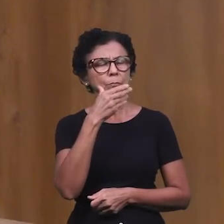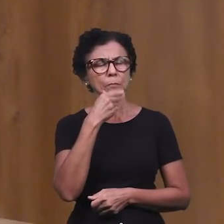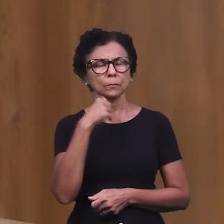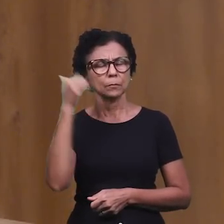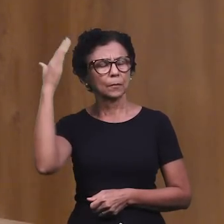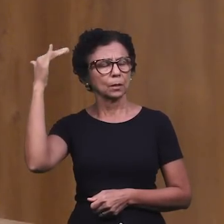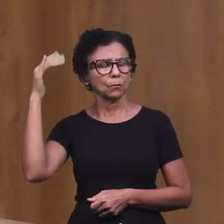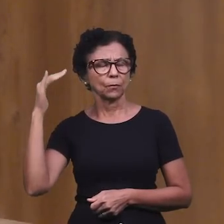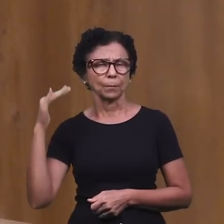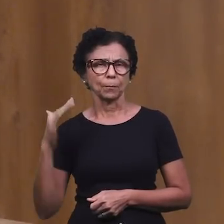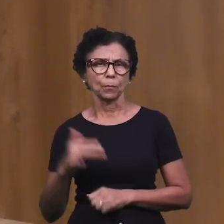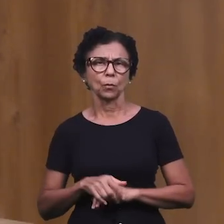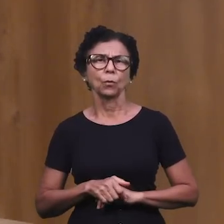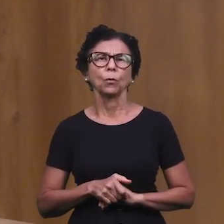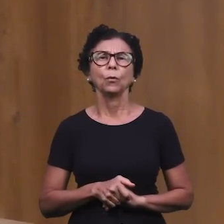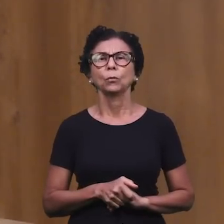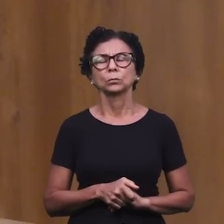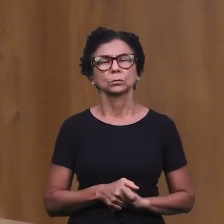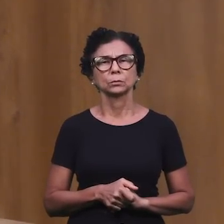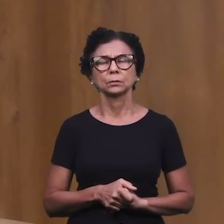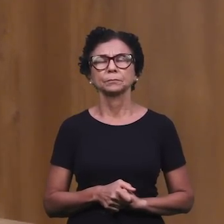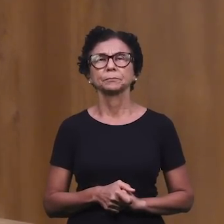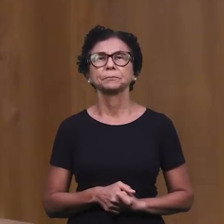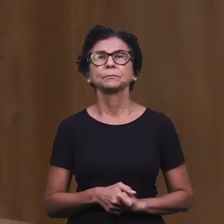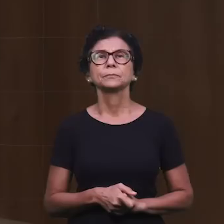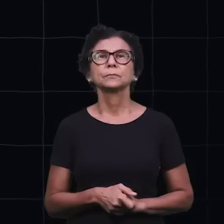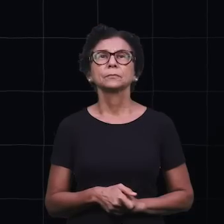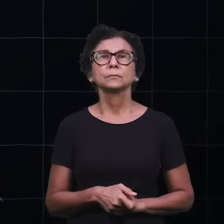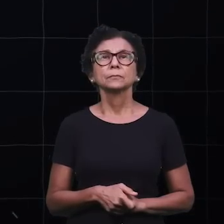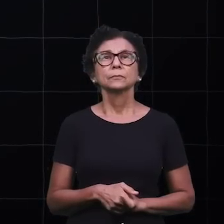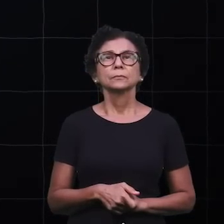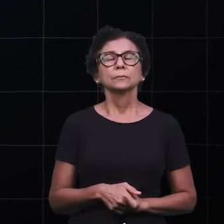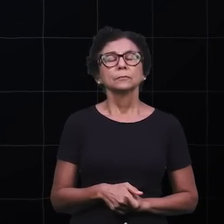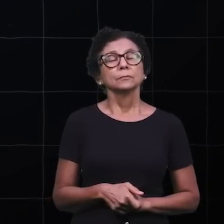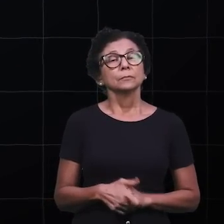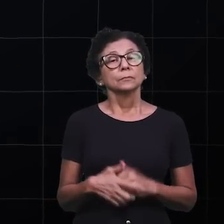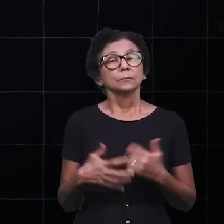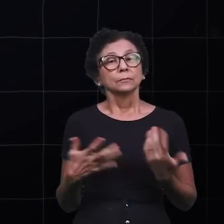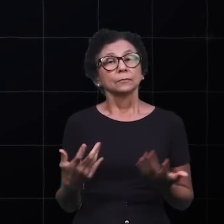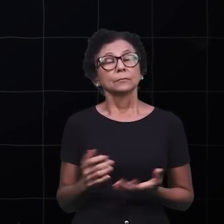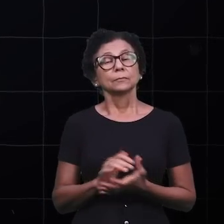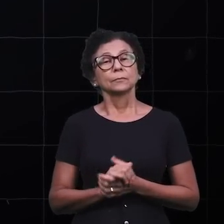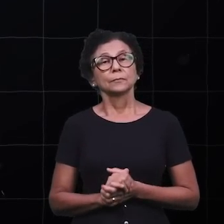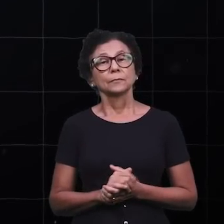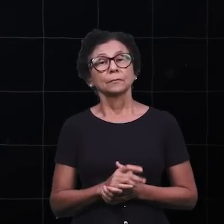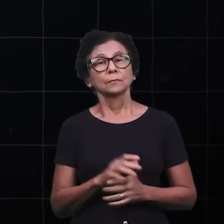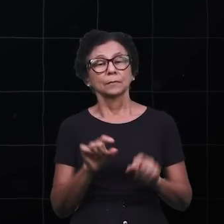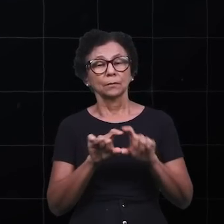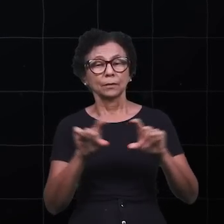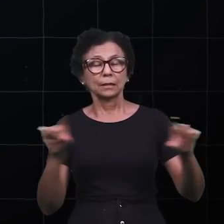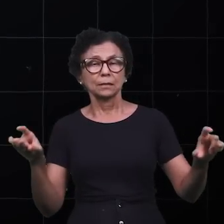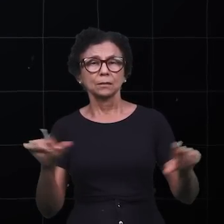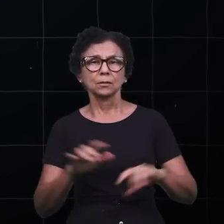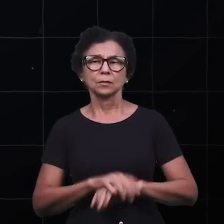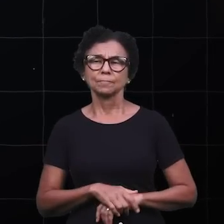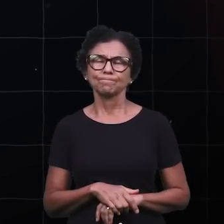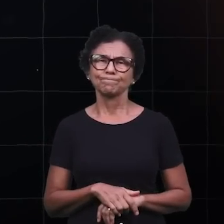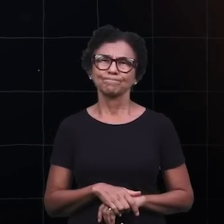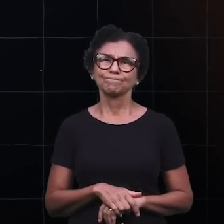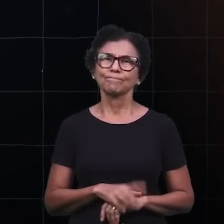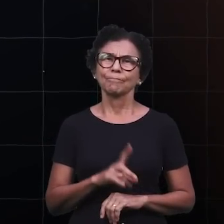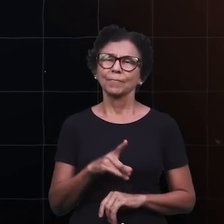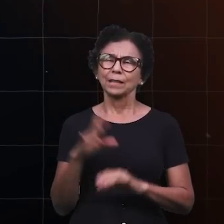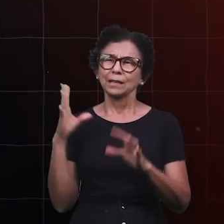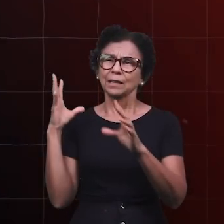dos buracos negros, escreveu aquele livro A Origem de Tudo. O fato notável é que os valores desses números parecem ter